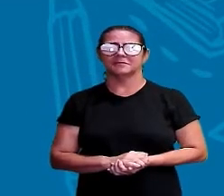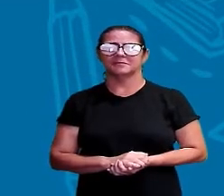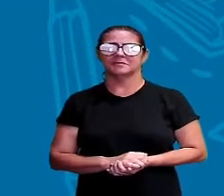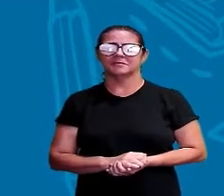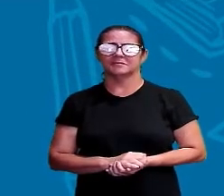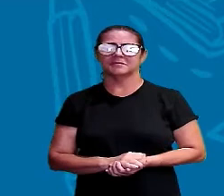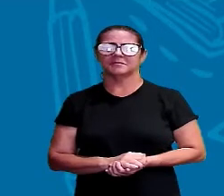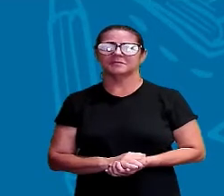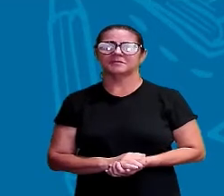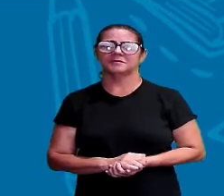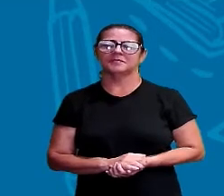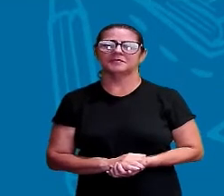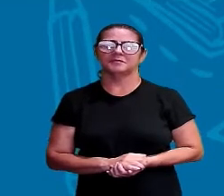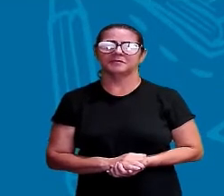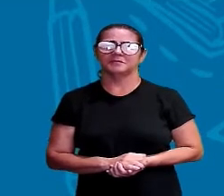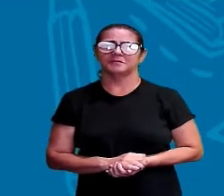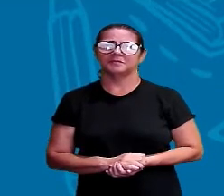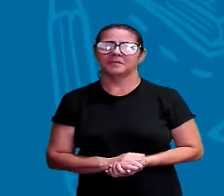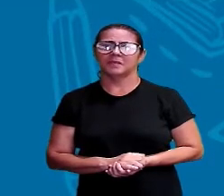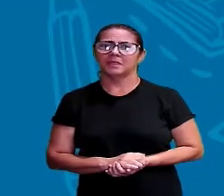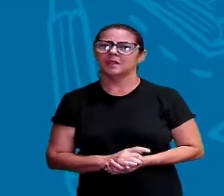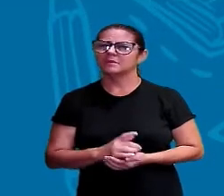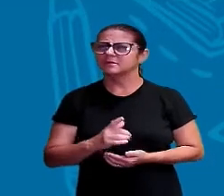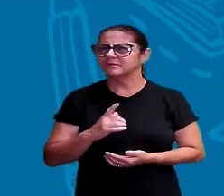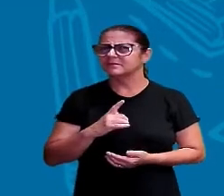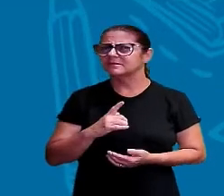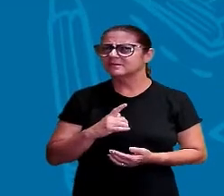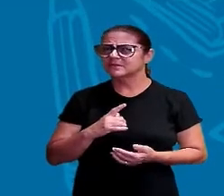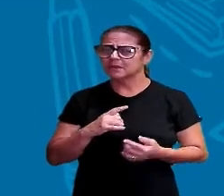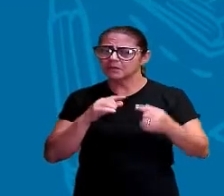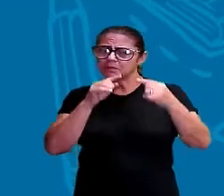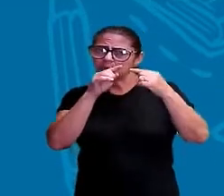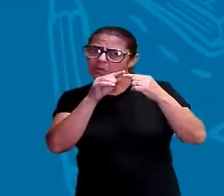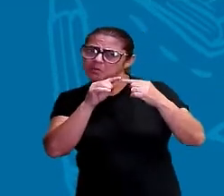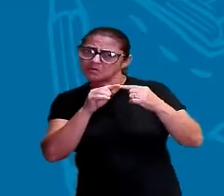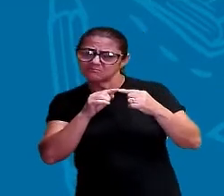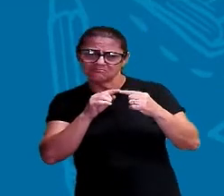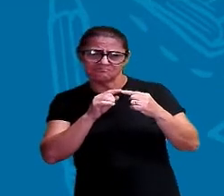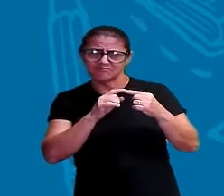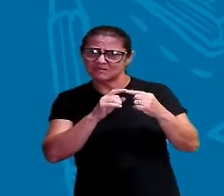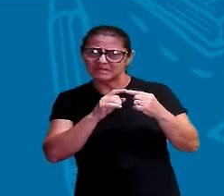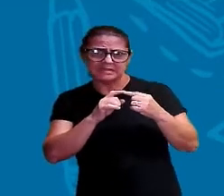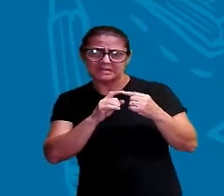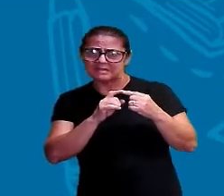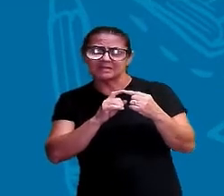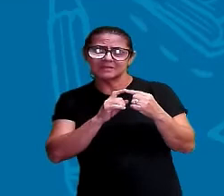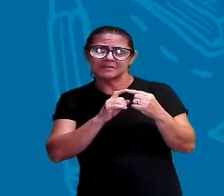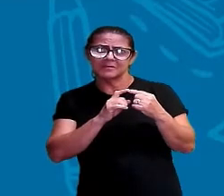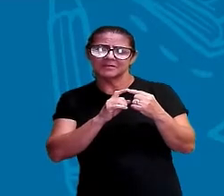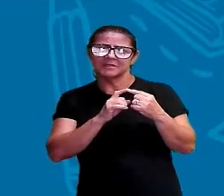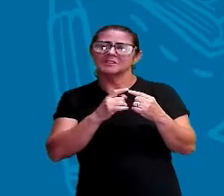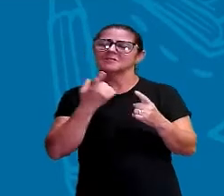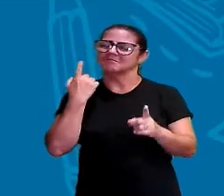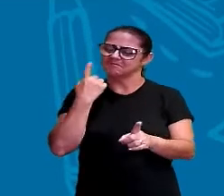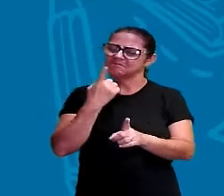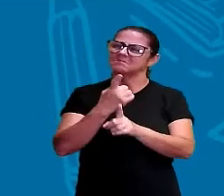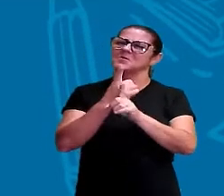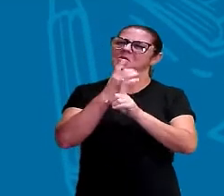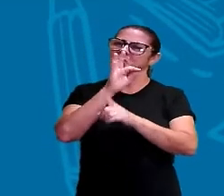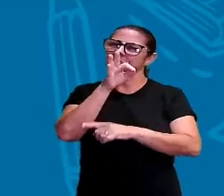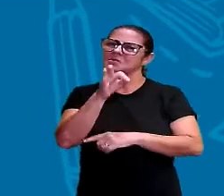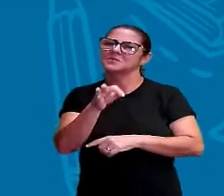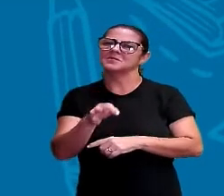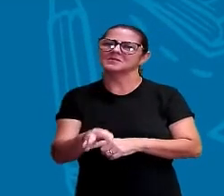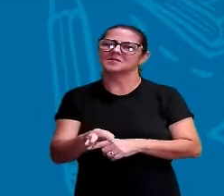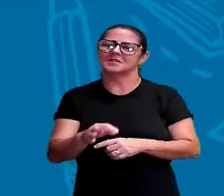terrestre ou do sistema solar. Então se ela não está relativa a nenhuma dessas coisas, então já matou a charada aquele que